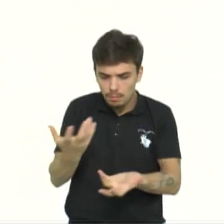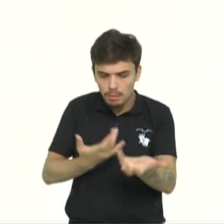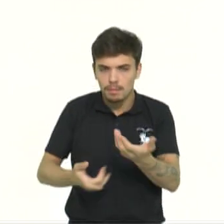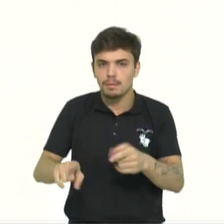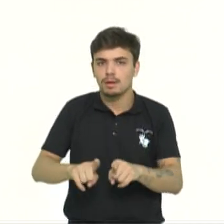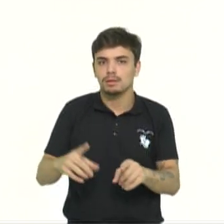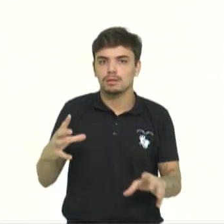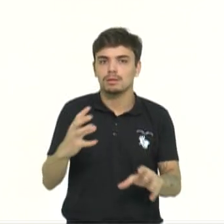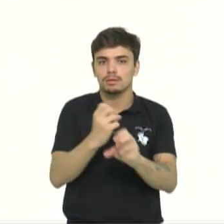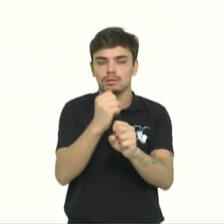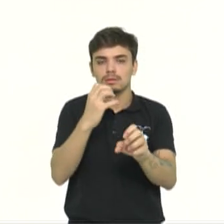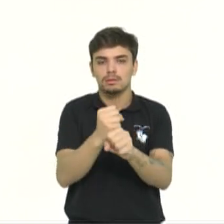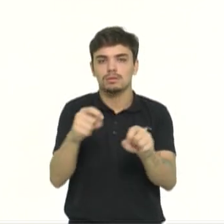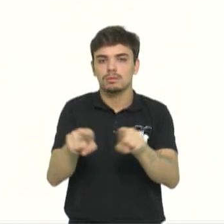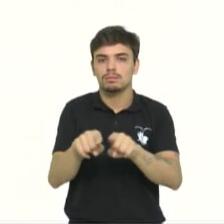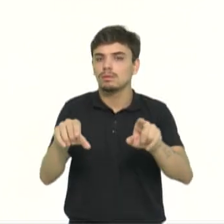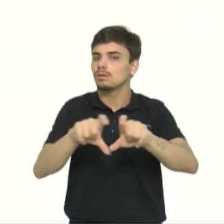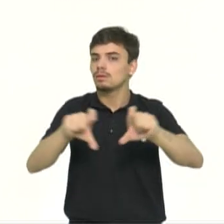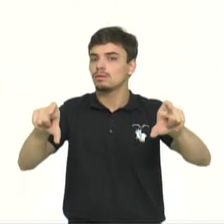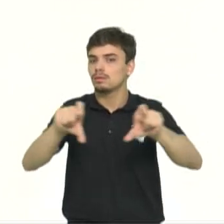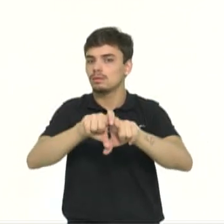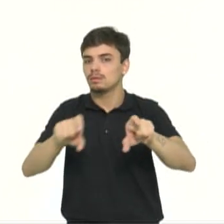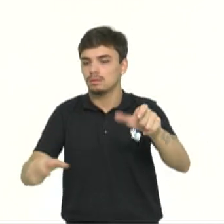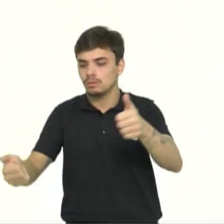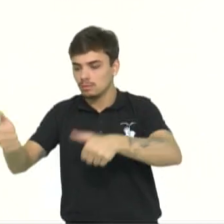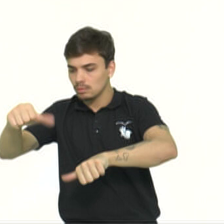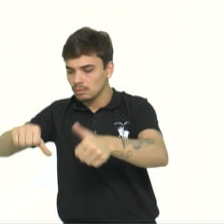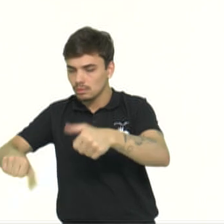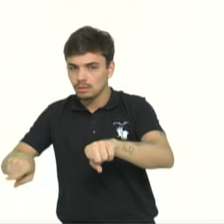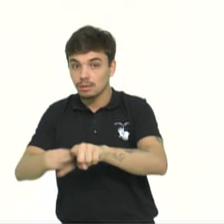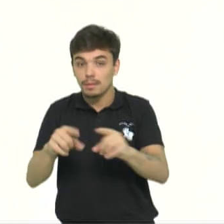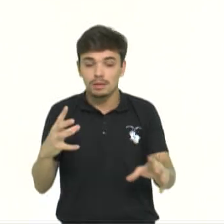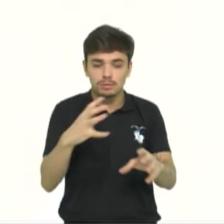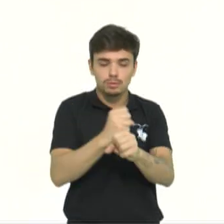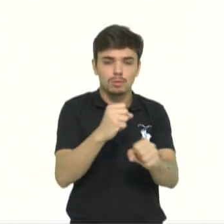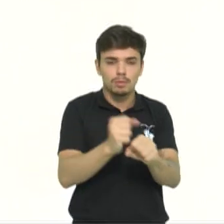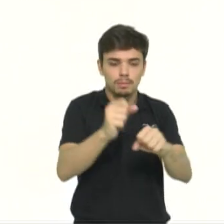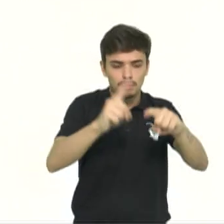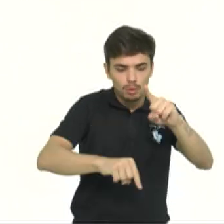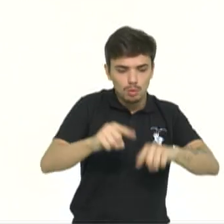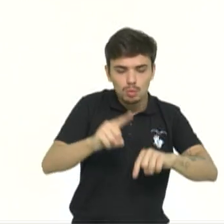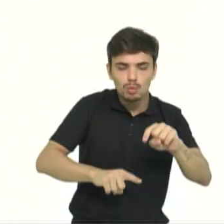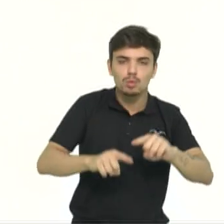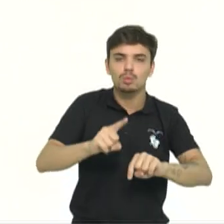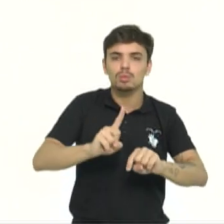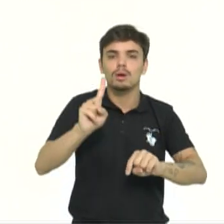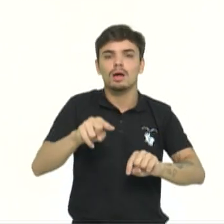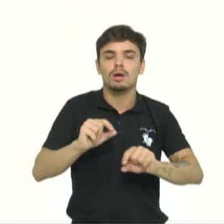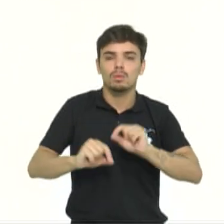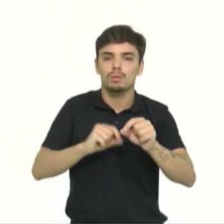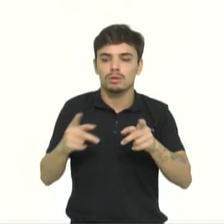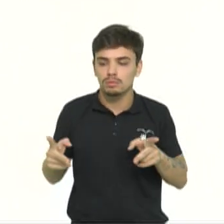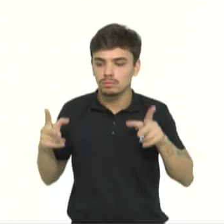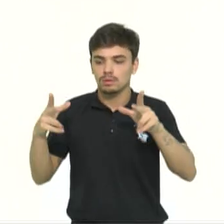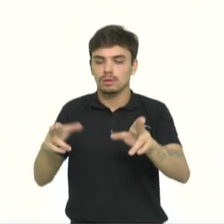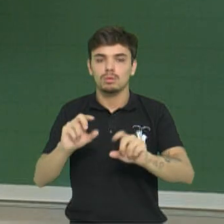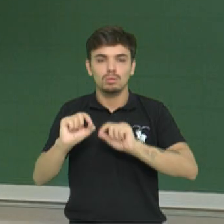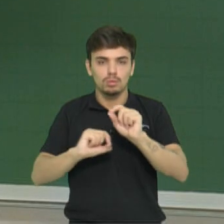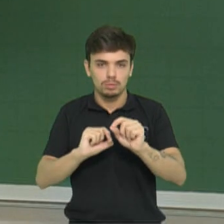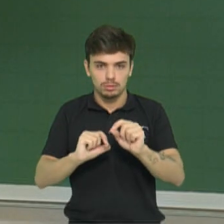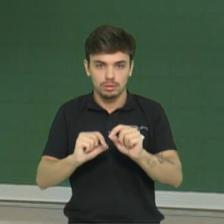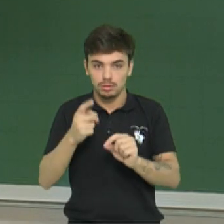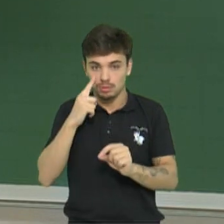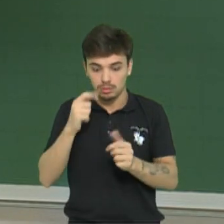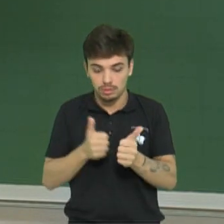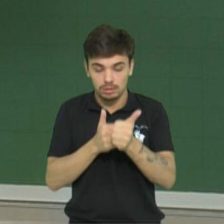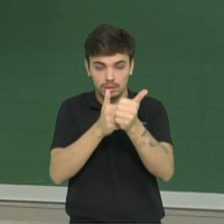a soma dos coeficientes dos reagentes e a soma dos coeficientes dos produtos serão respectivamente. Seguindo os